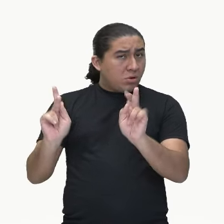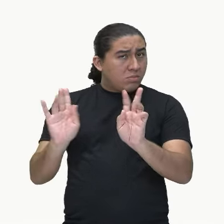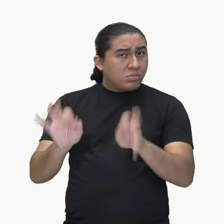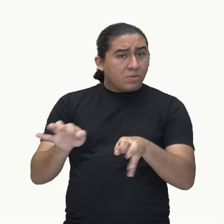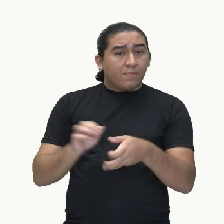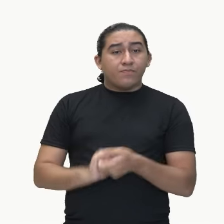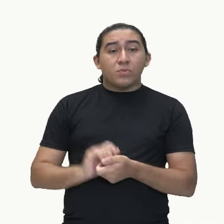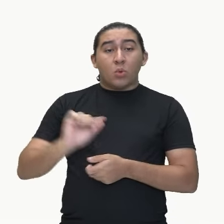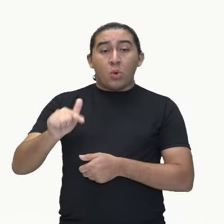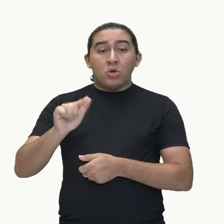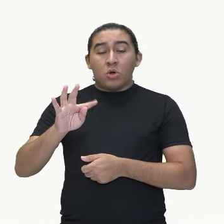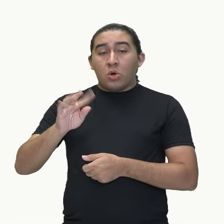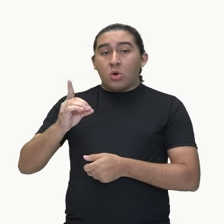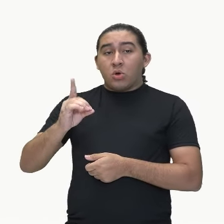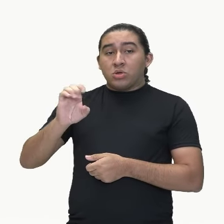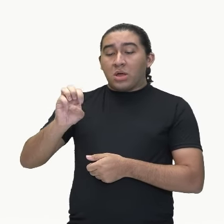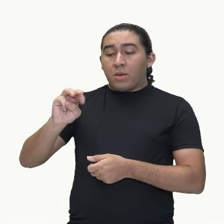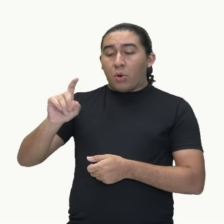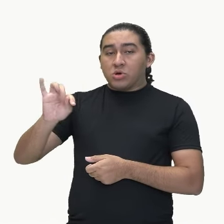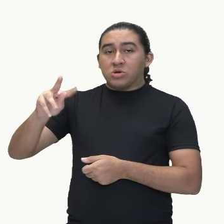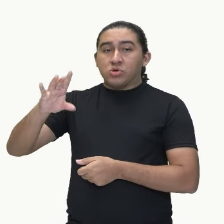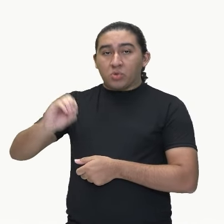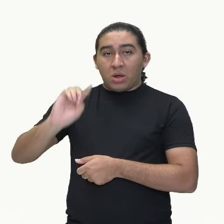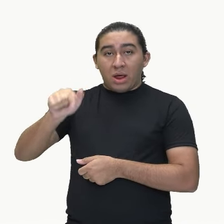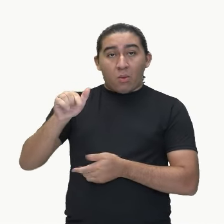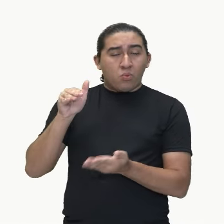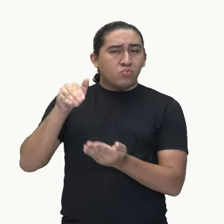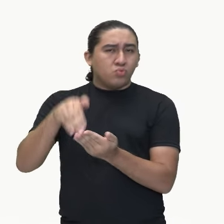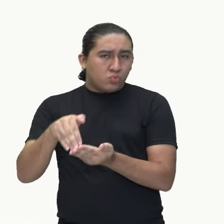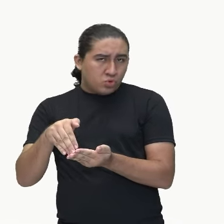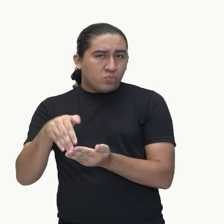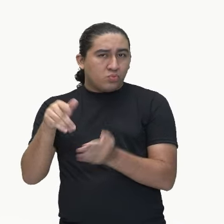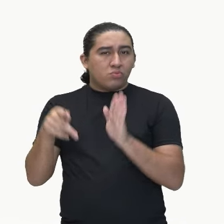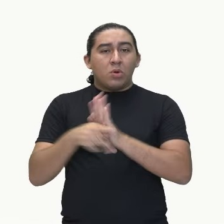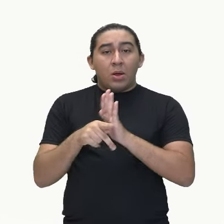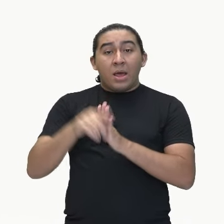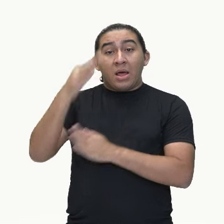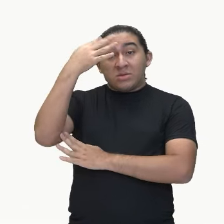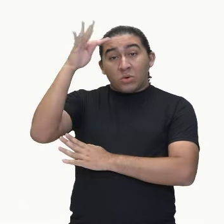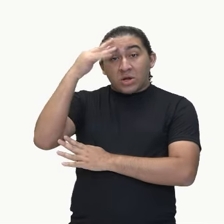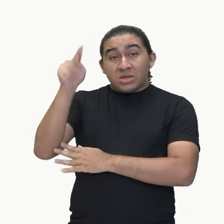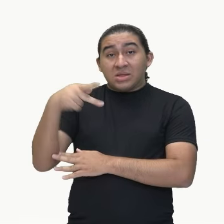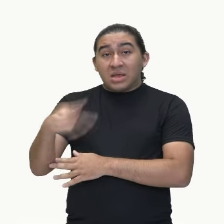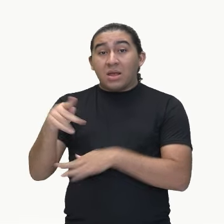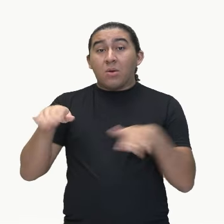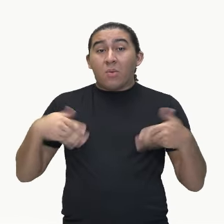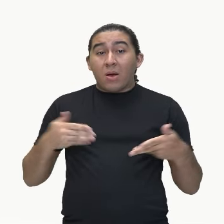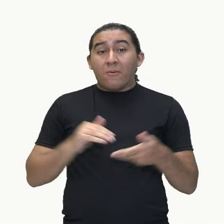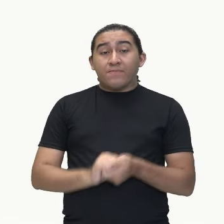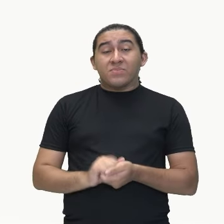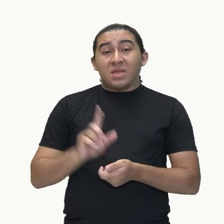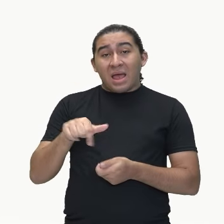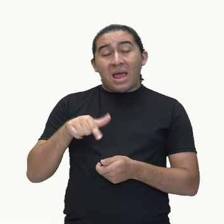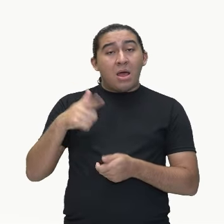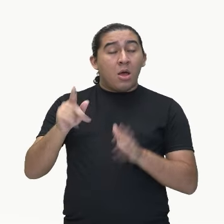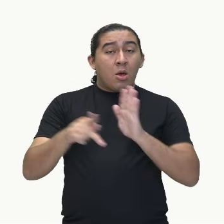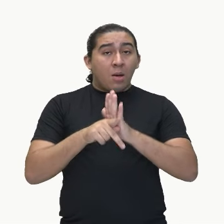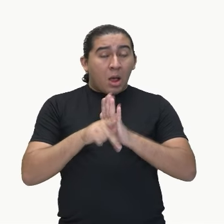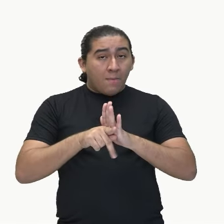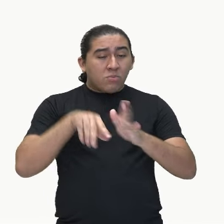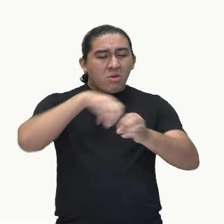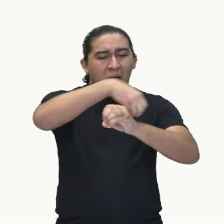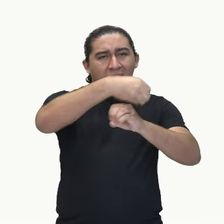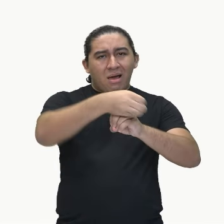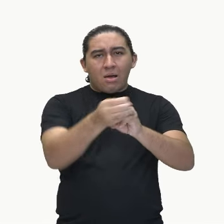Demócrito vem chegando, é considerado um dos últimos ali, né? Ele vem chegando e dizendo para nós que são os átomos. Por que são